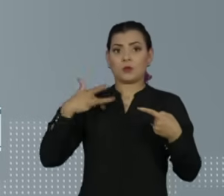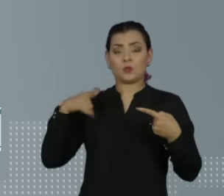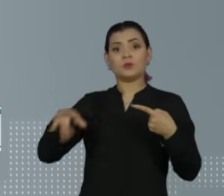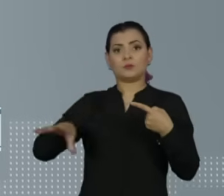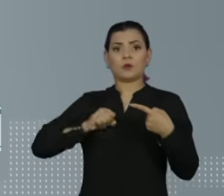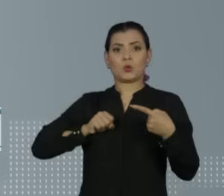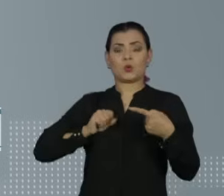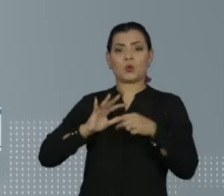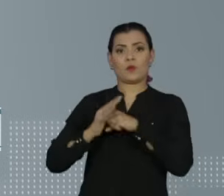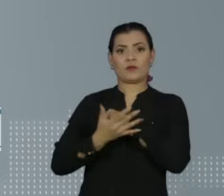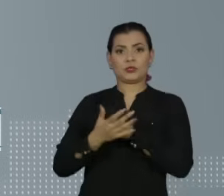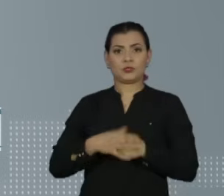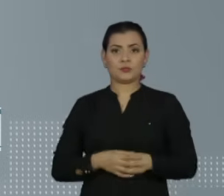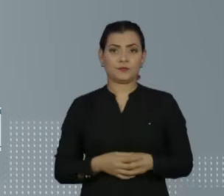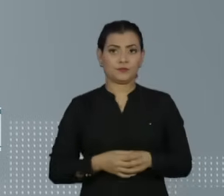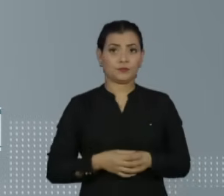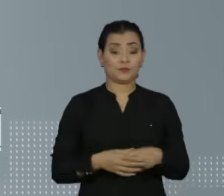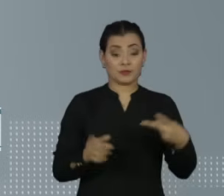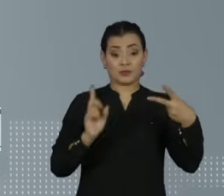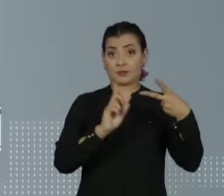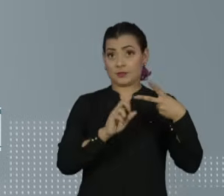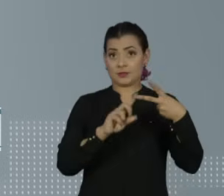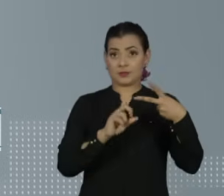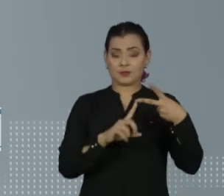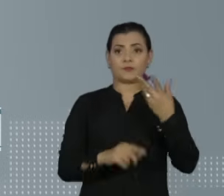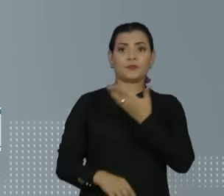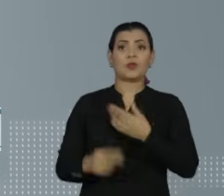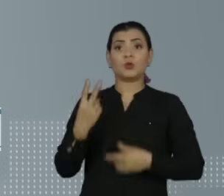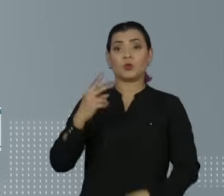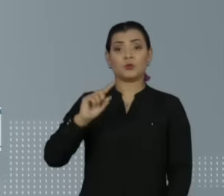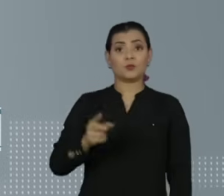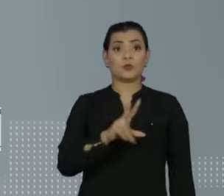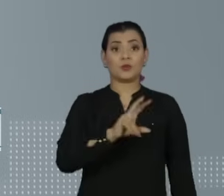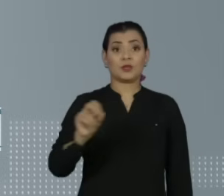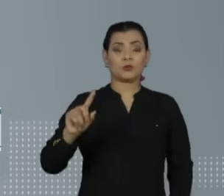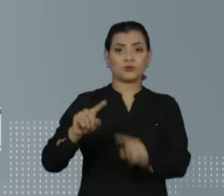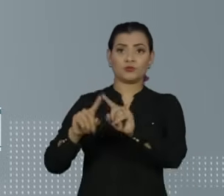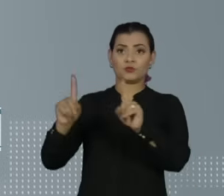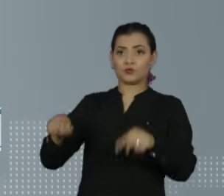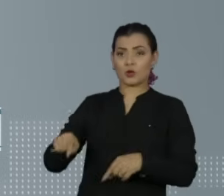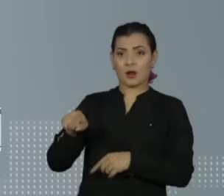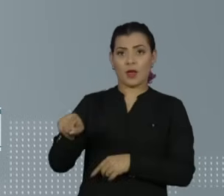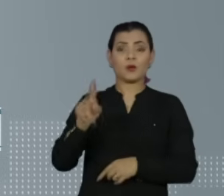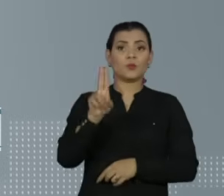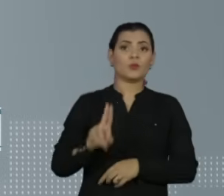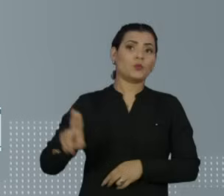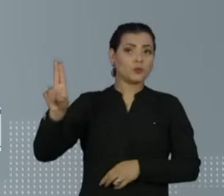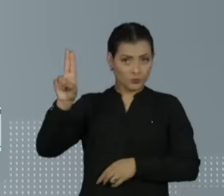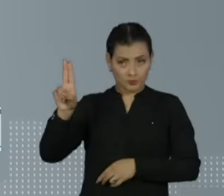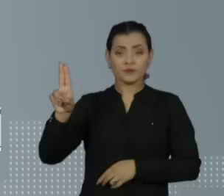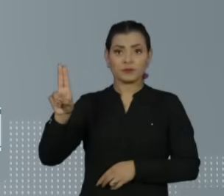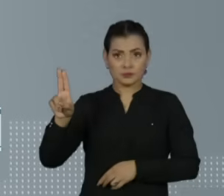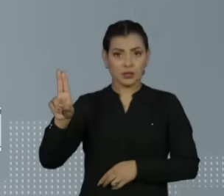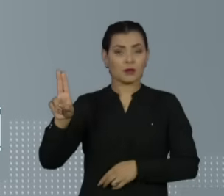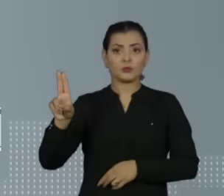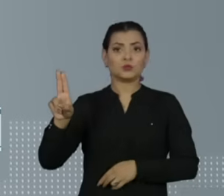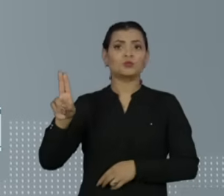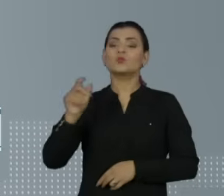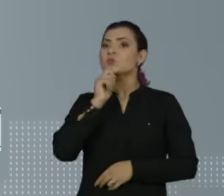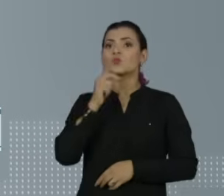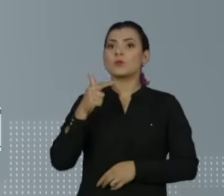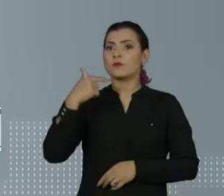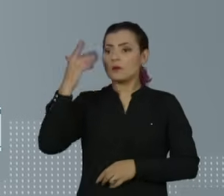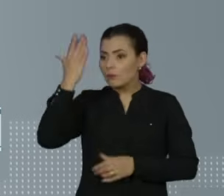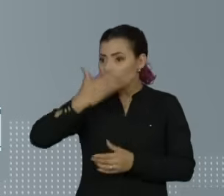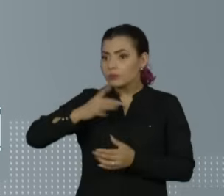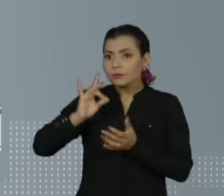com a Covid-19. O segundo, por 2.500 funcionários de universidades sem confirmação inicial